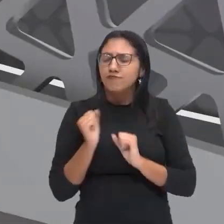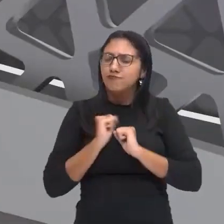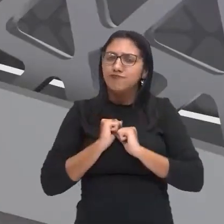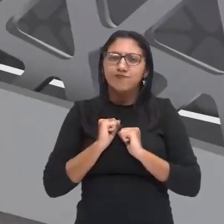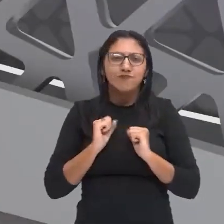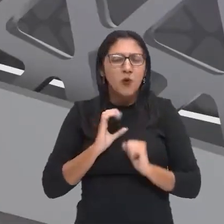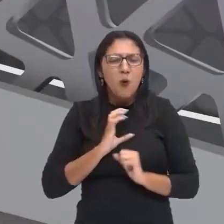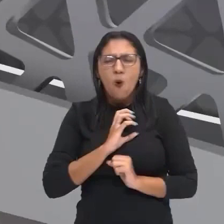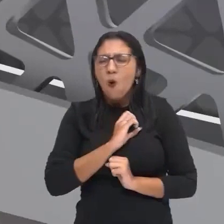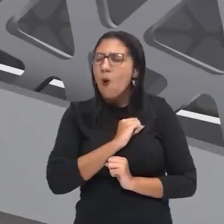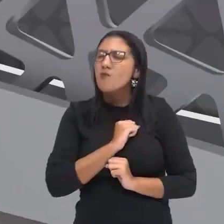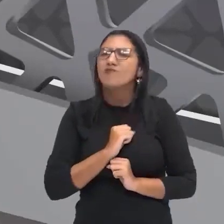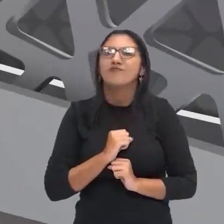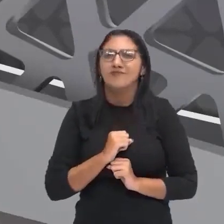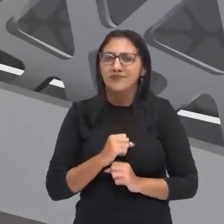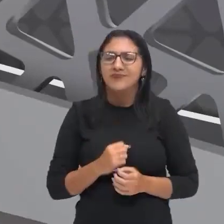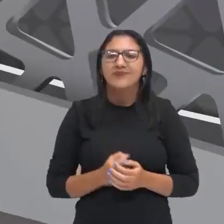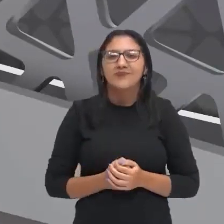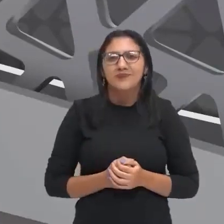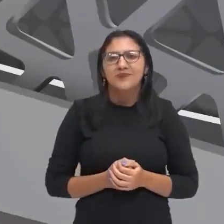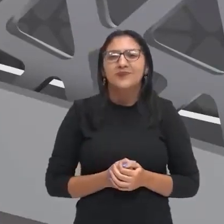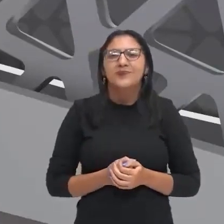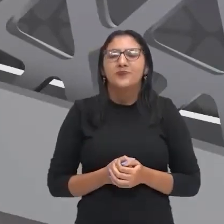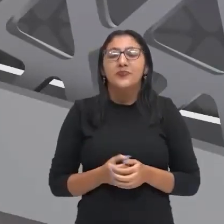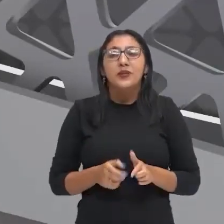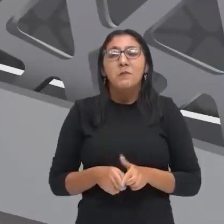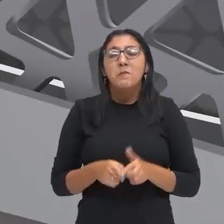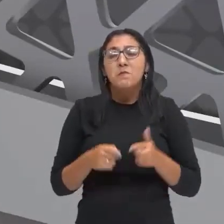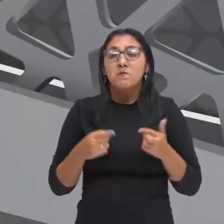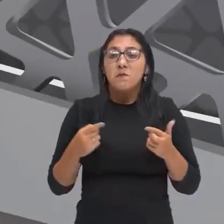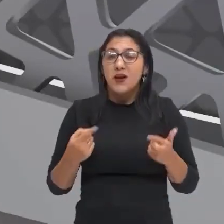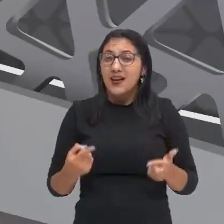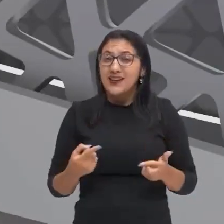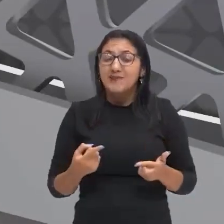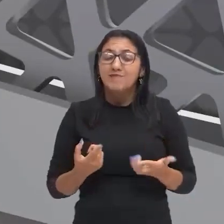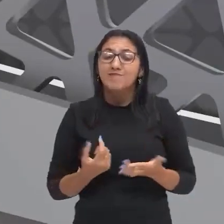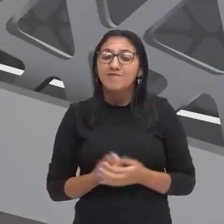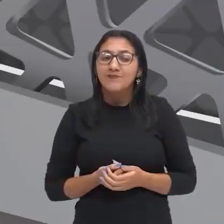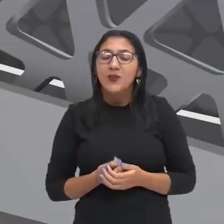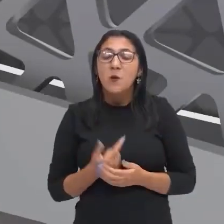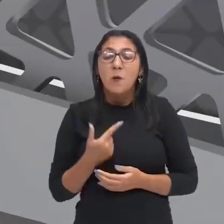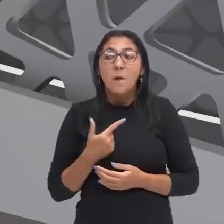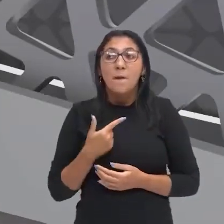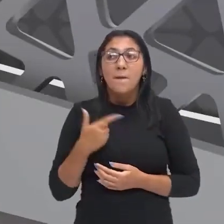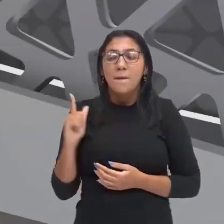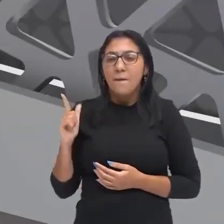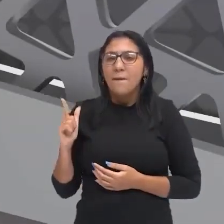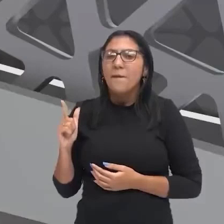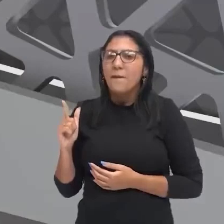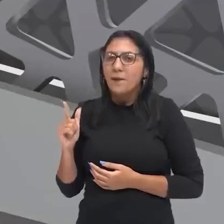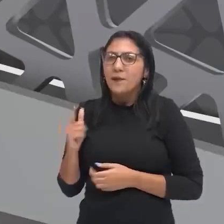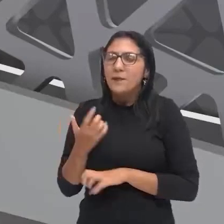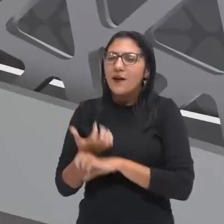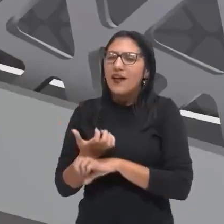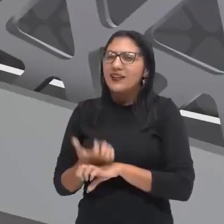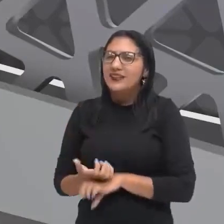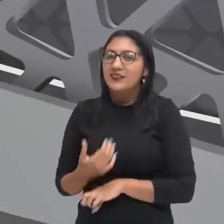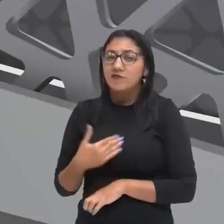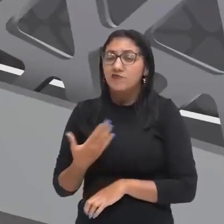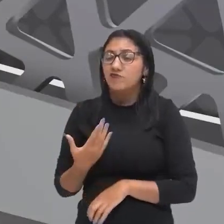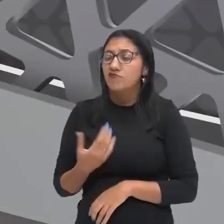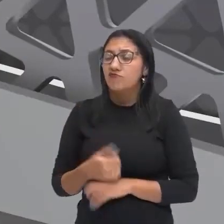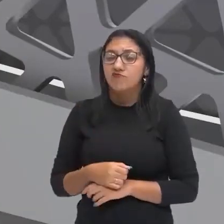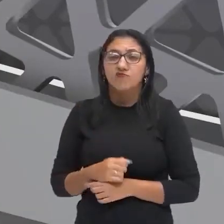muito para me divertir, inclusive. Mas, em outras áreas de exatas, eu não tenho